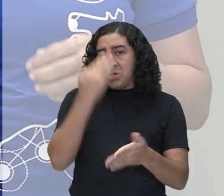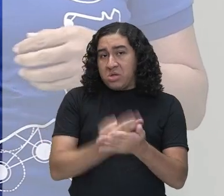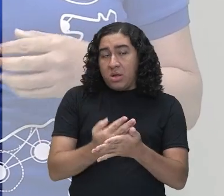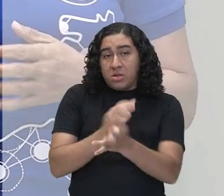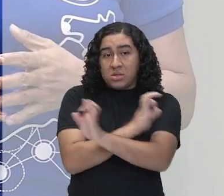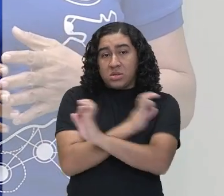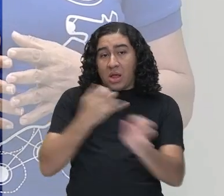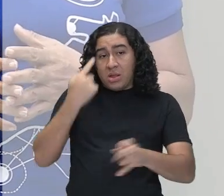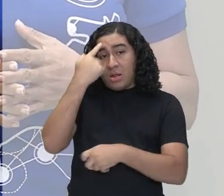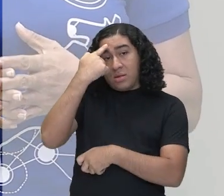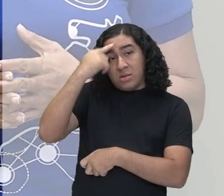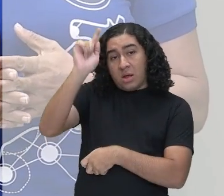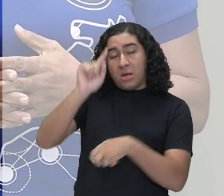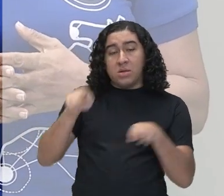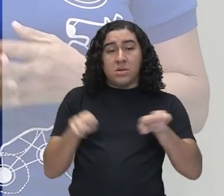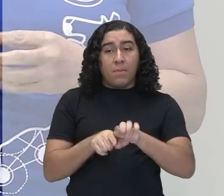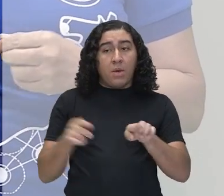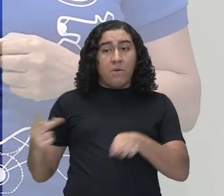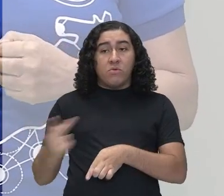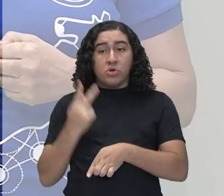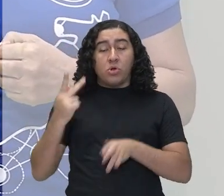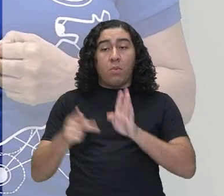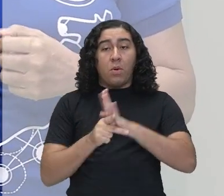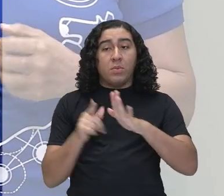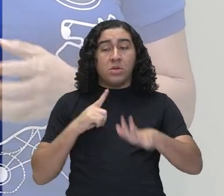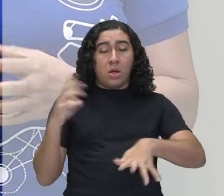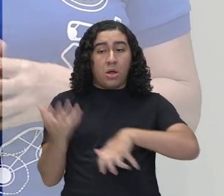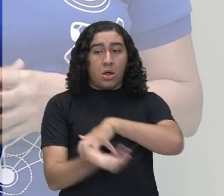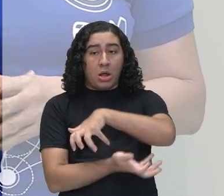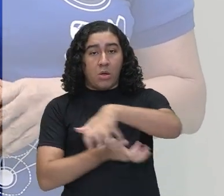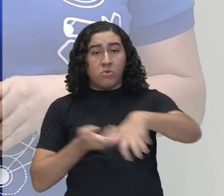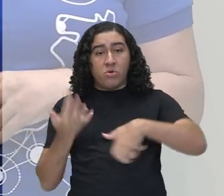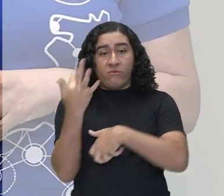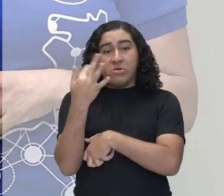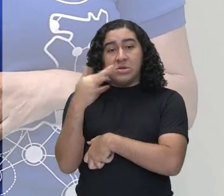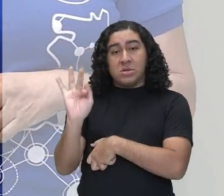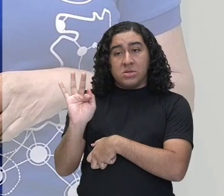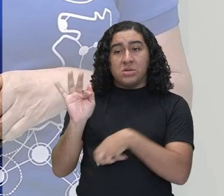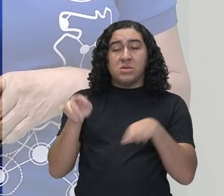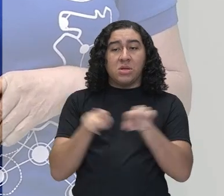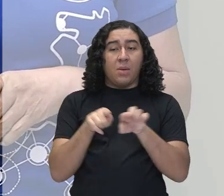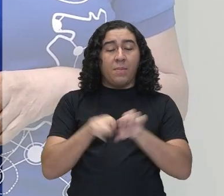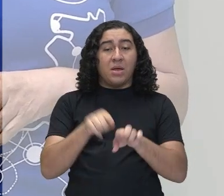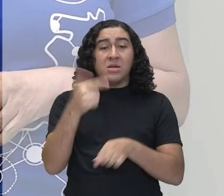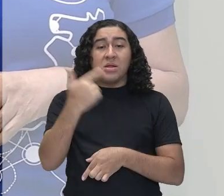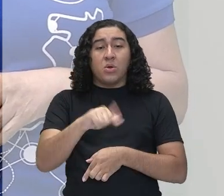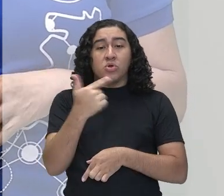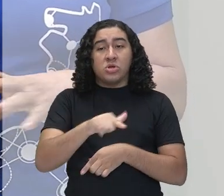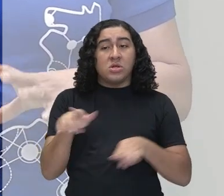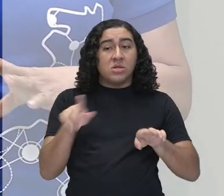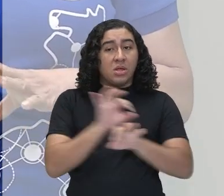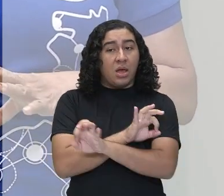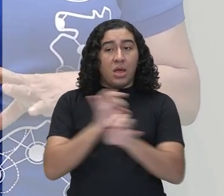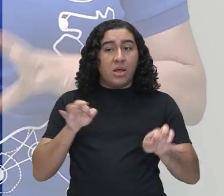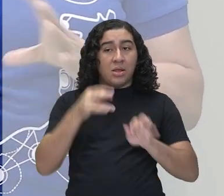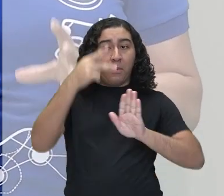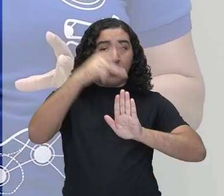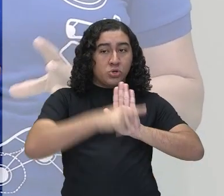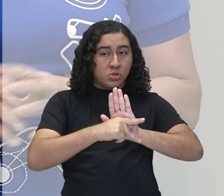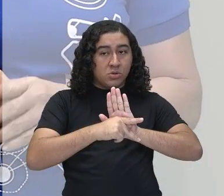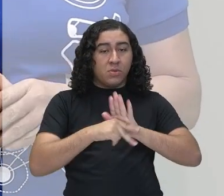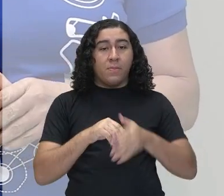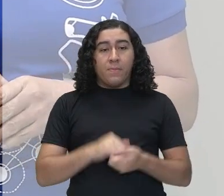ideias e valores que levaram à Revolução Francesa e não tinham nenhum projeto. É por isso